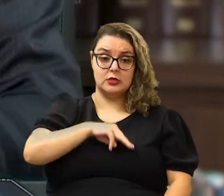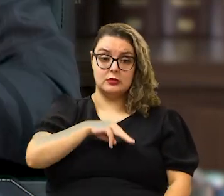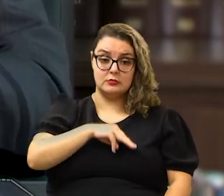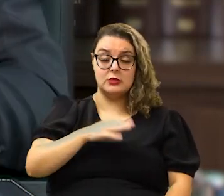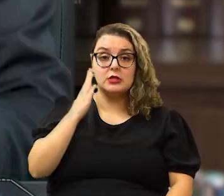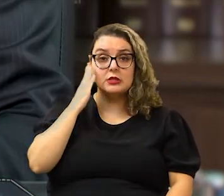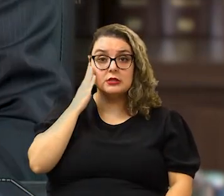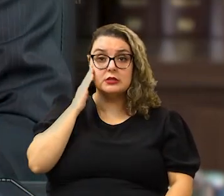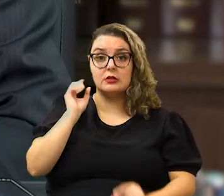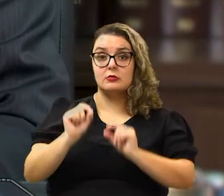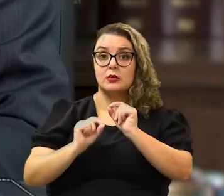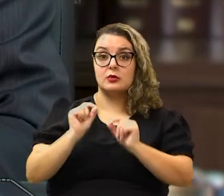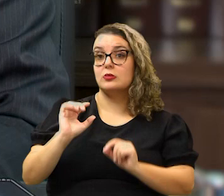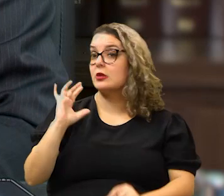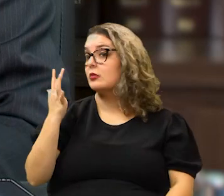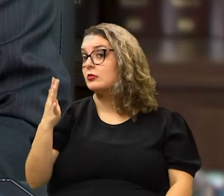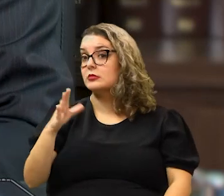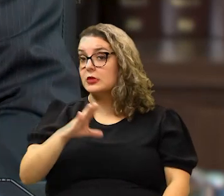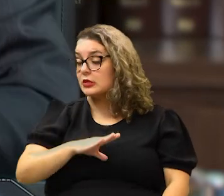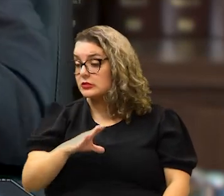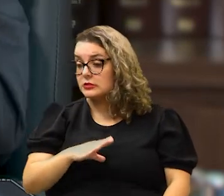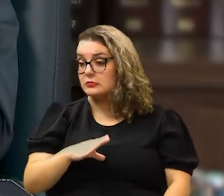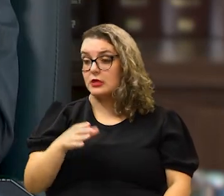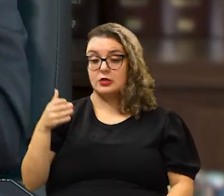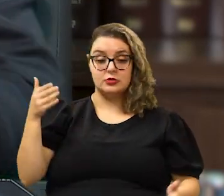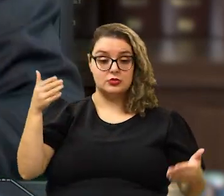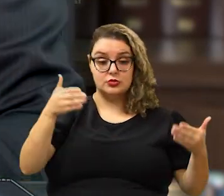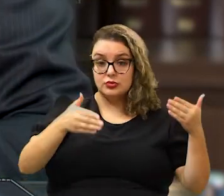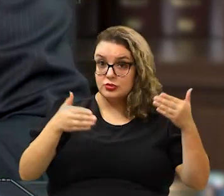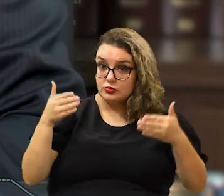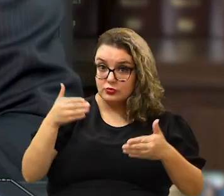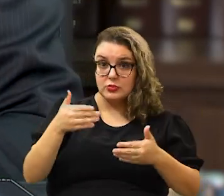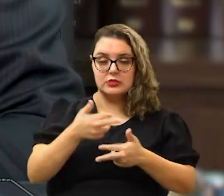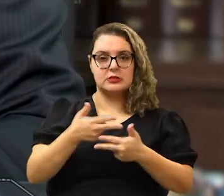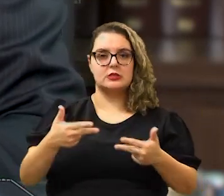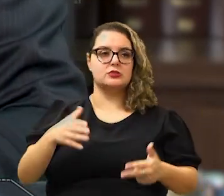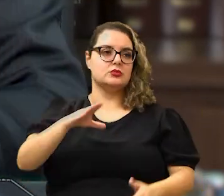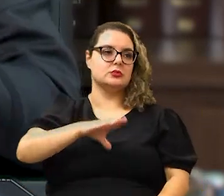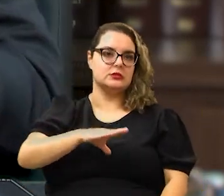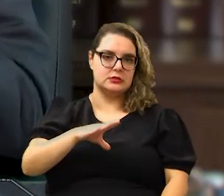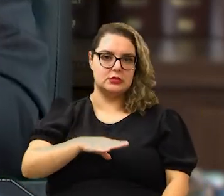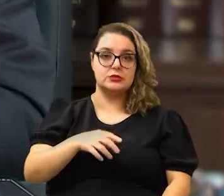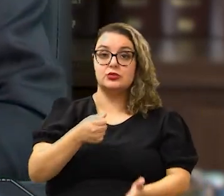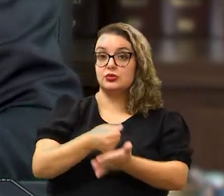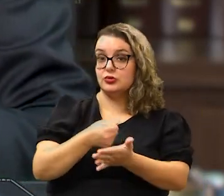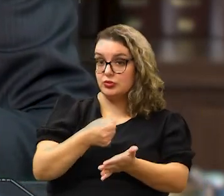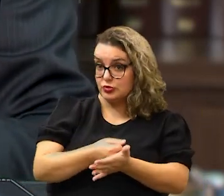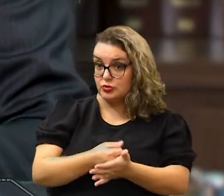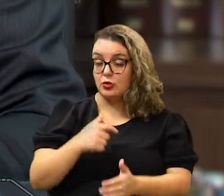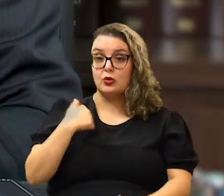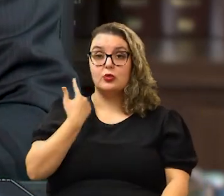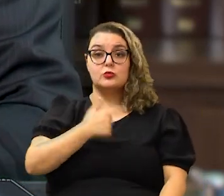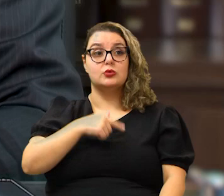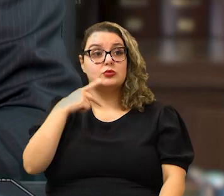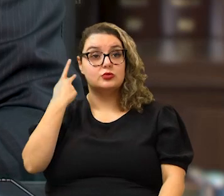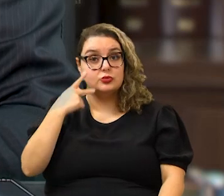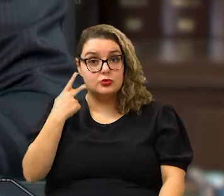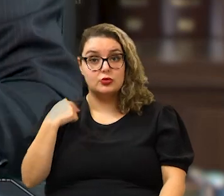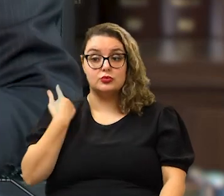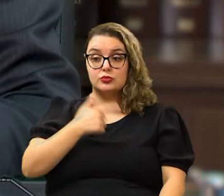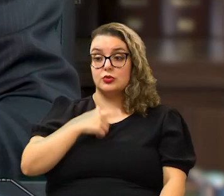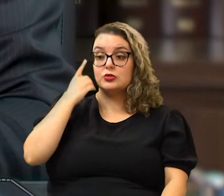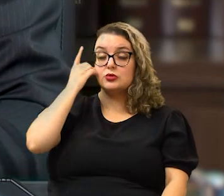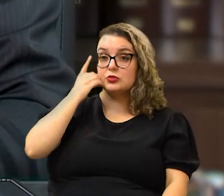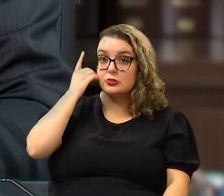cidade, de participar das coisas da cidade, de cobrar os nossos vereadores, nossos deputados, né?